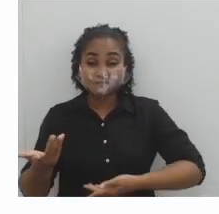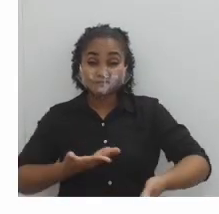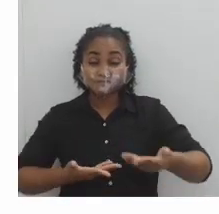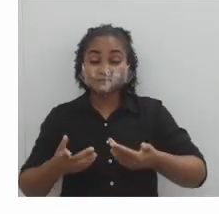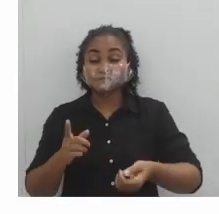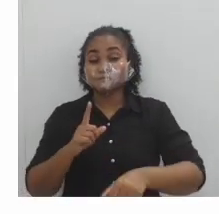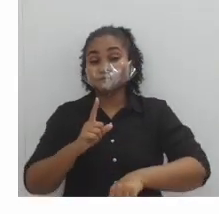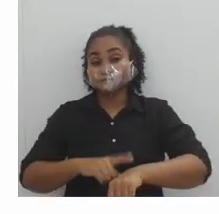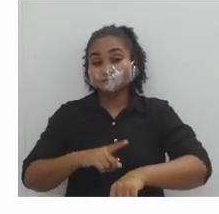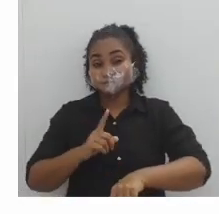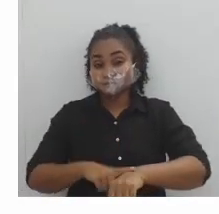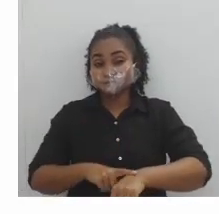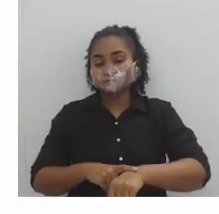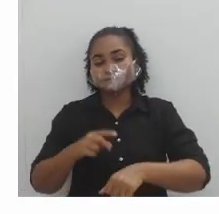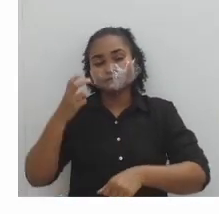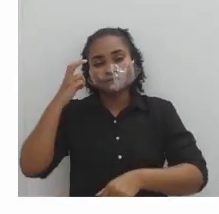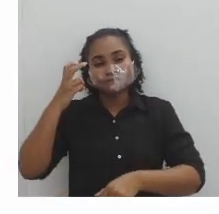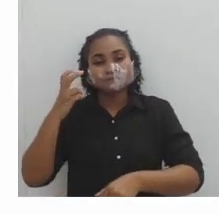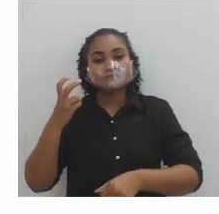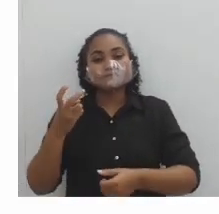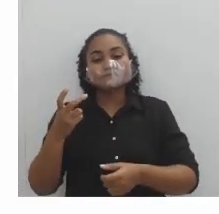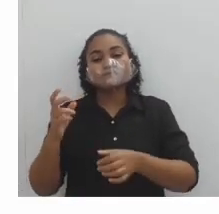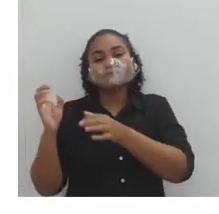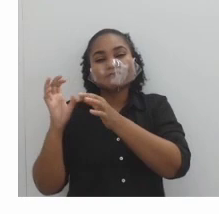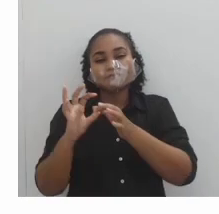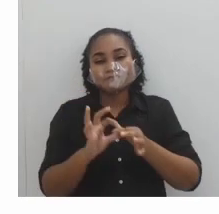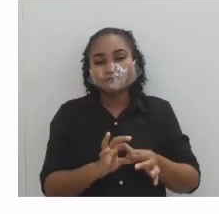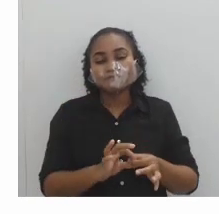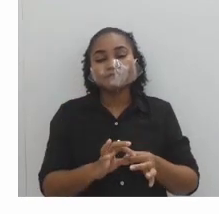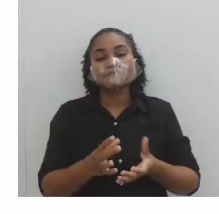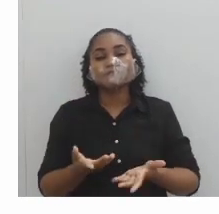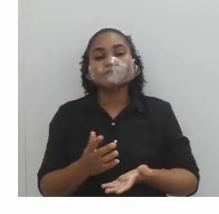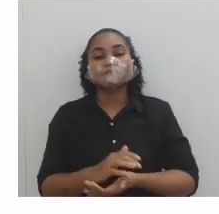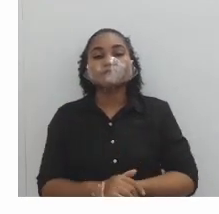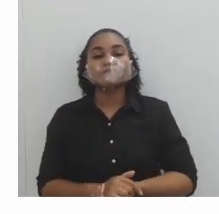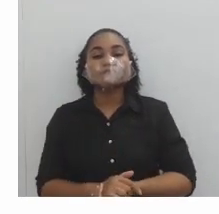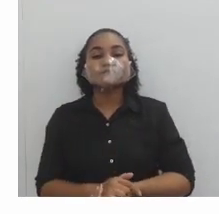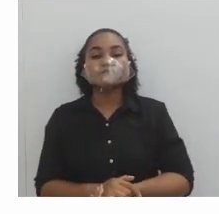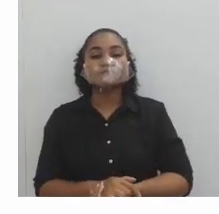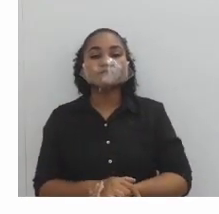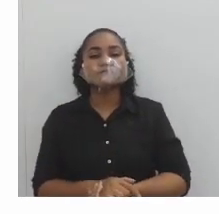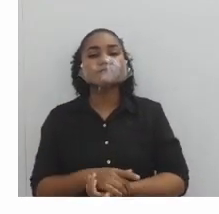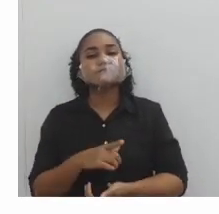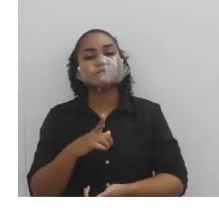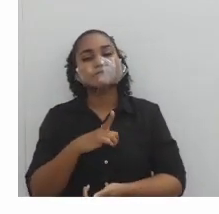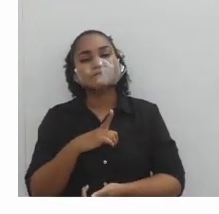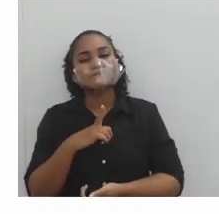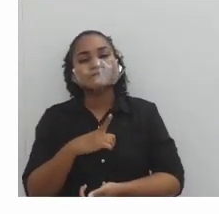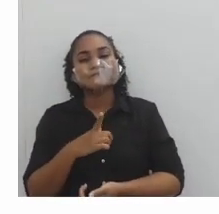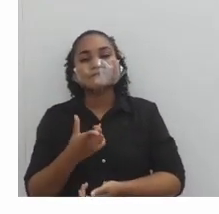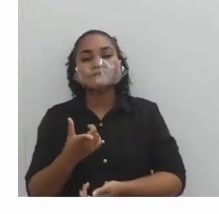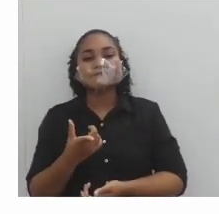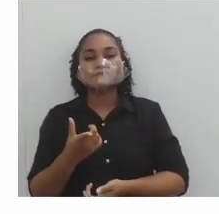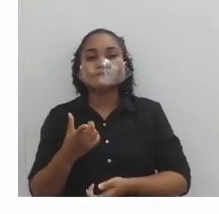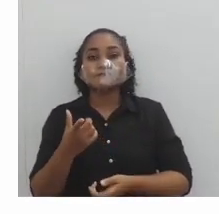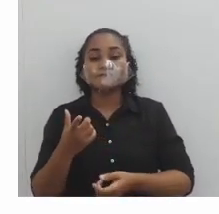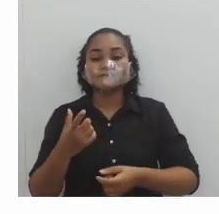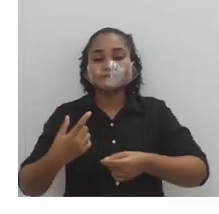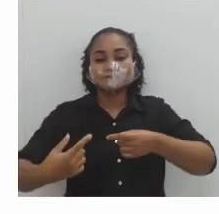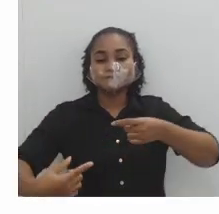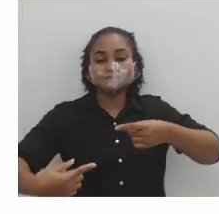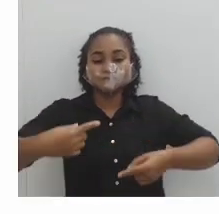e da cultura, das circunstâncias, do contexto, tinha muita questão de simulação de